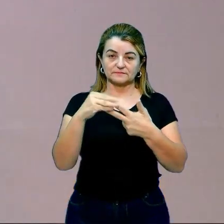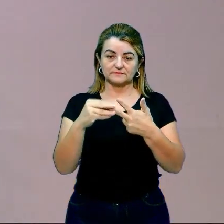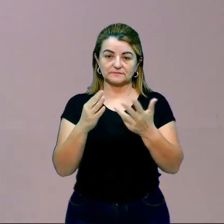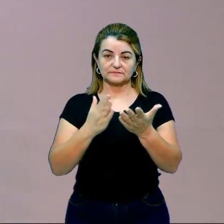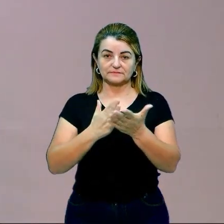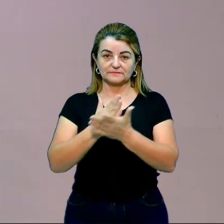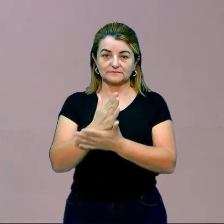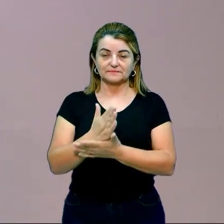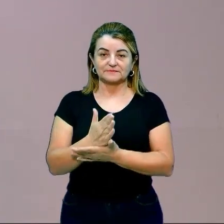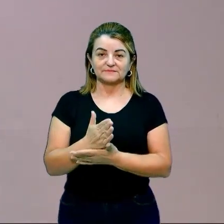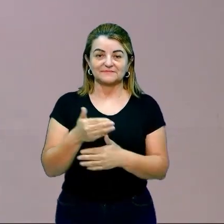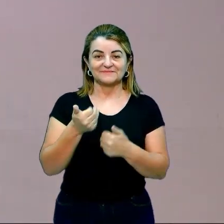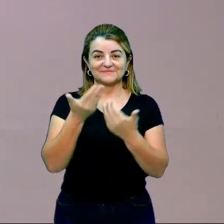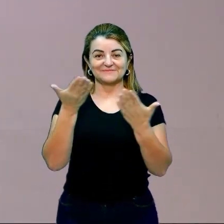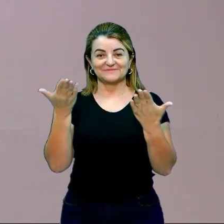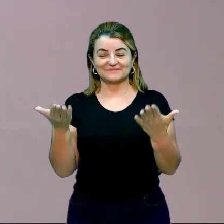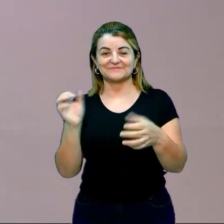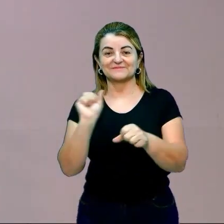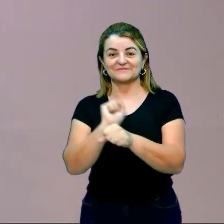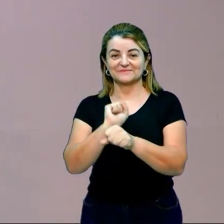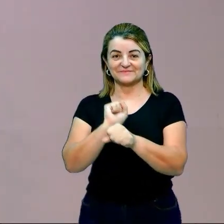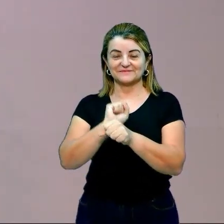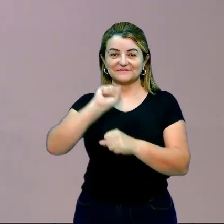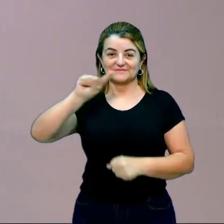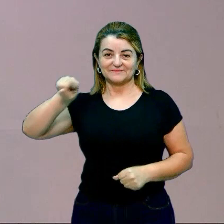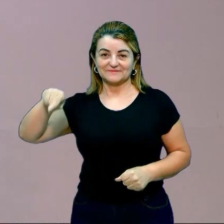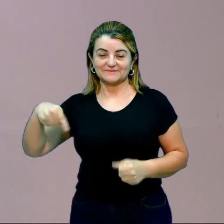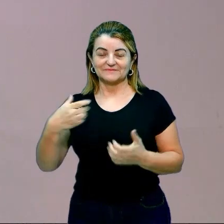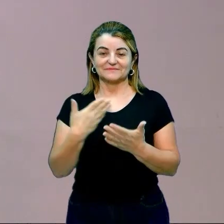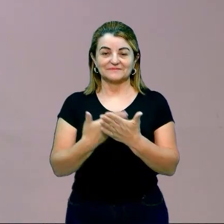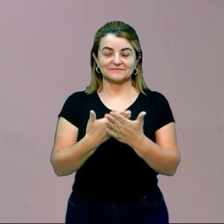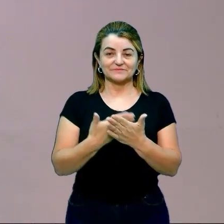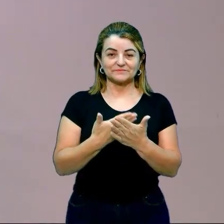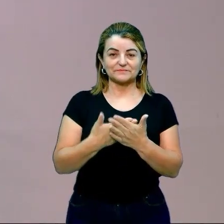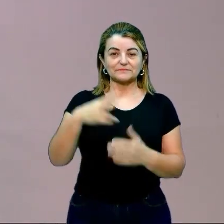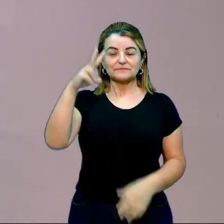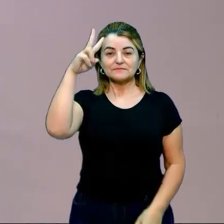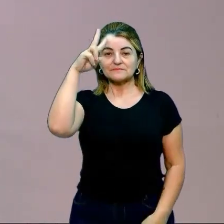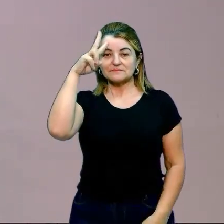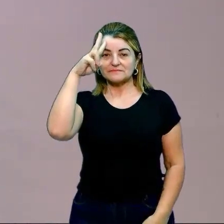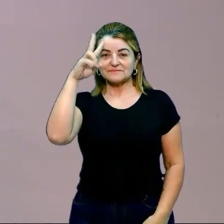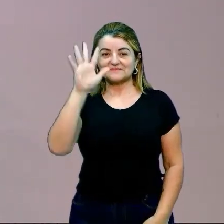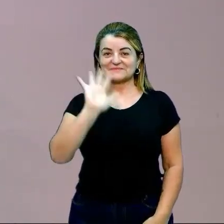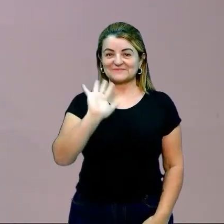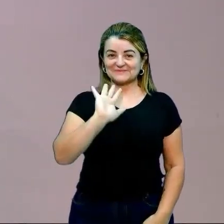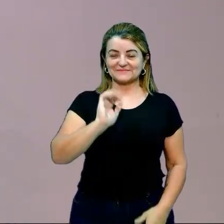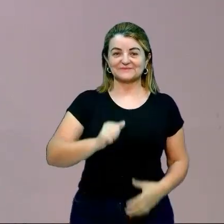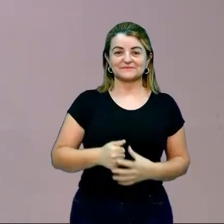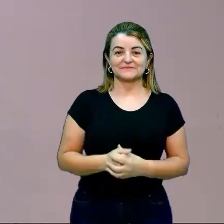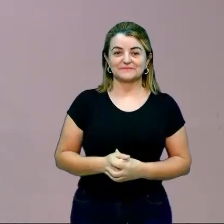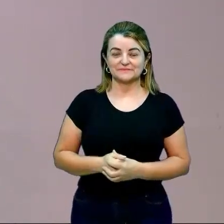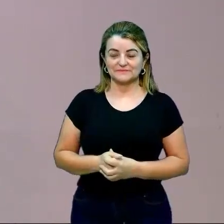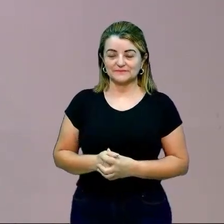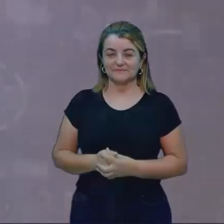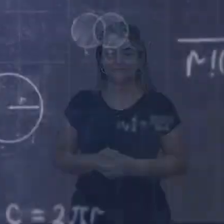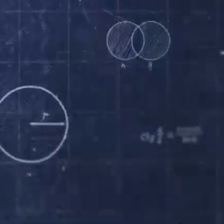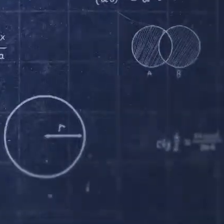vocês queridos eu aguardo vocês na próxima aula de história e até mais